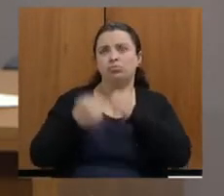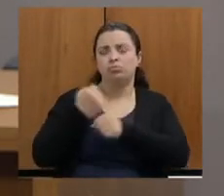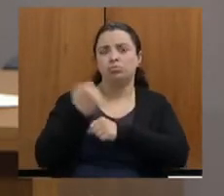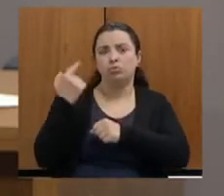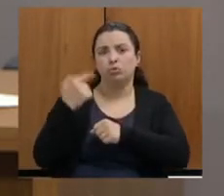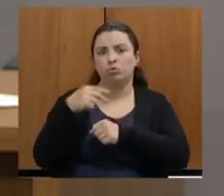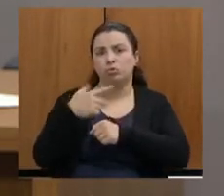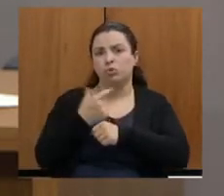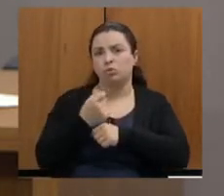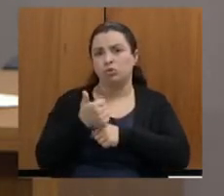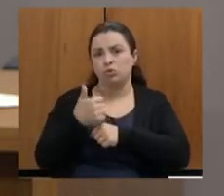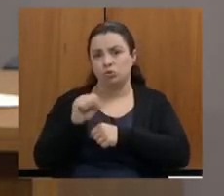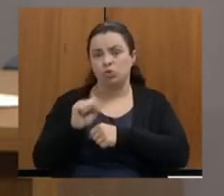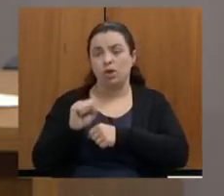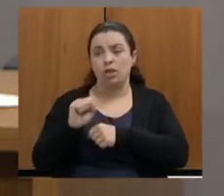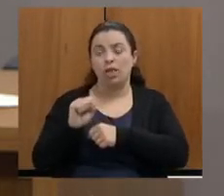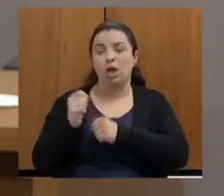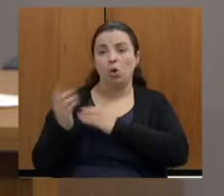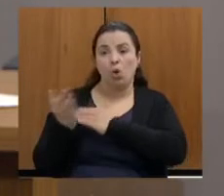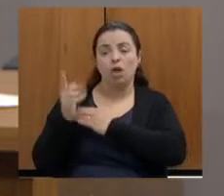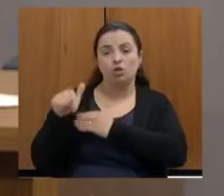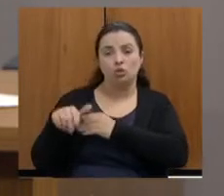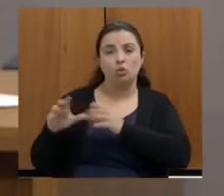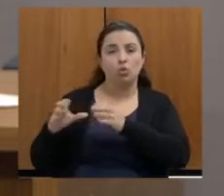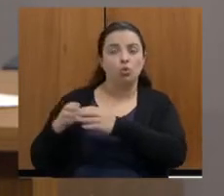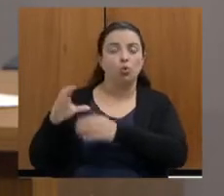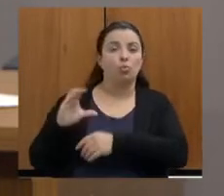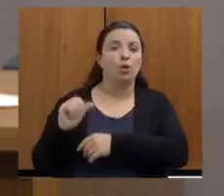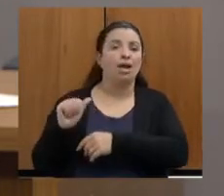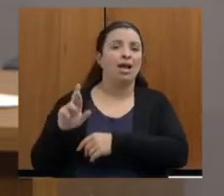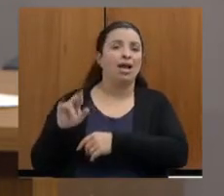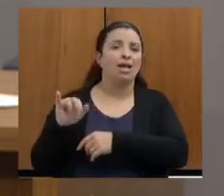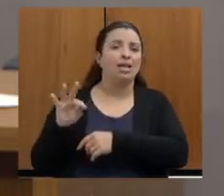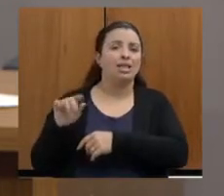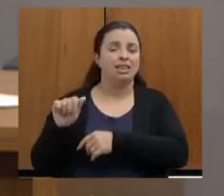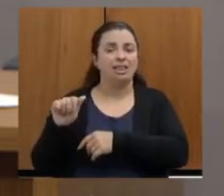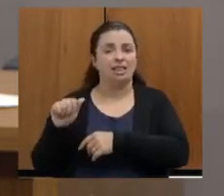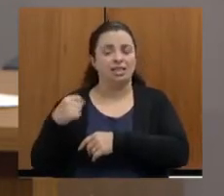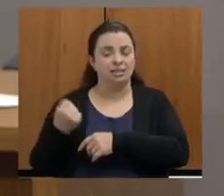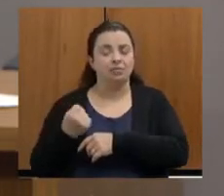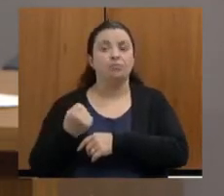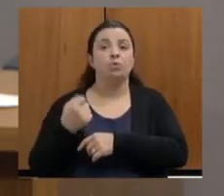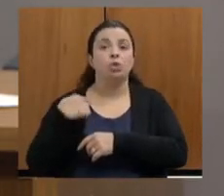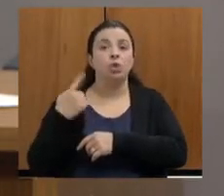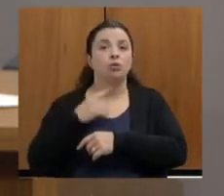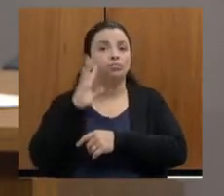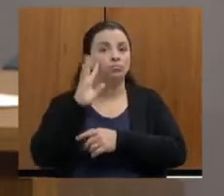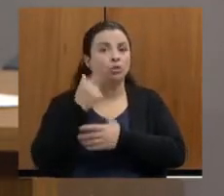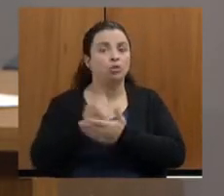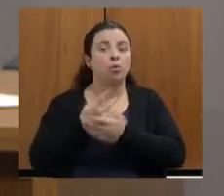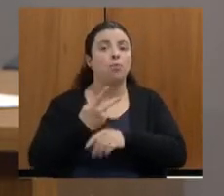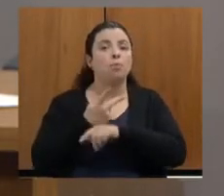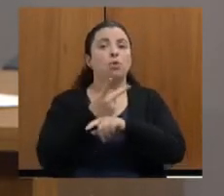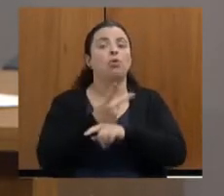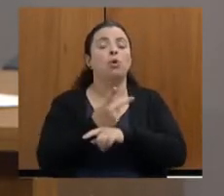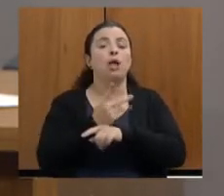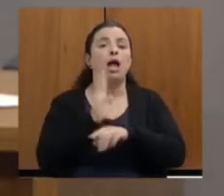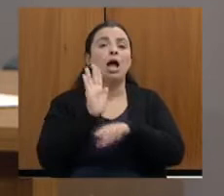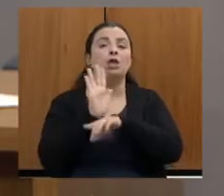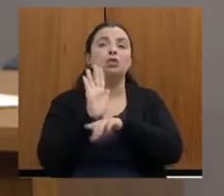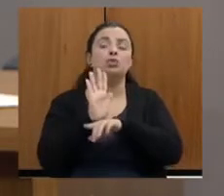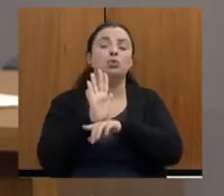da Cáritas é nós decidimos buscar ajuda fora do Brasil né